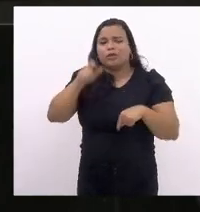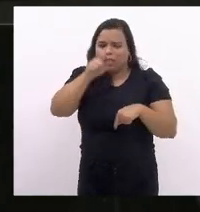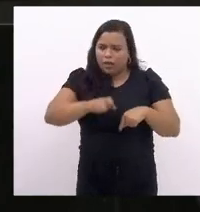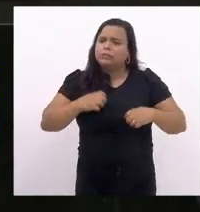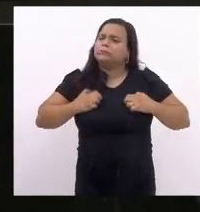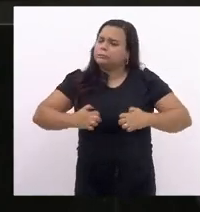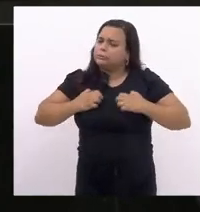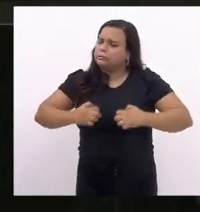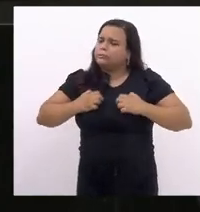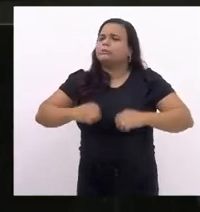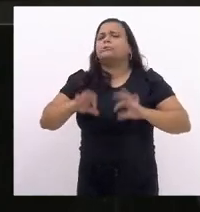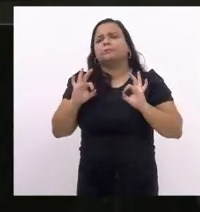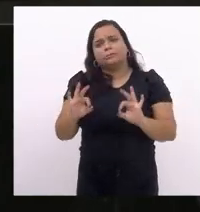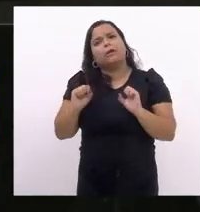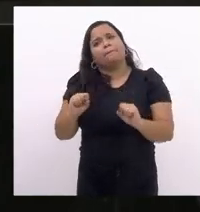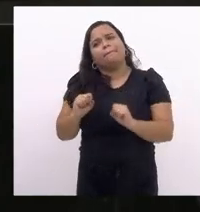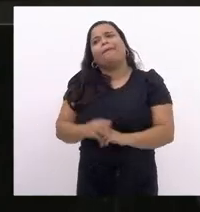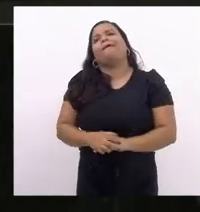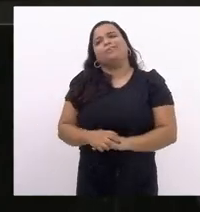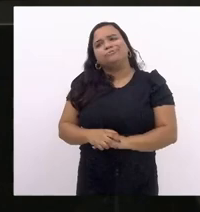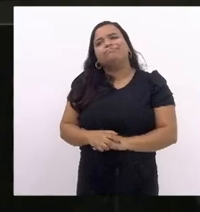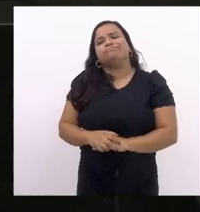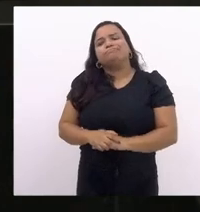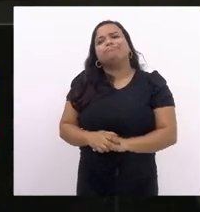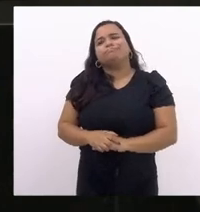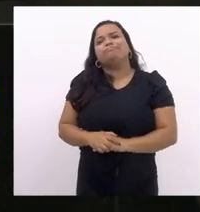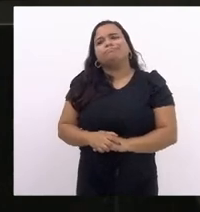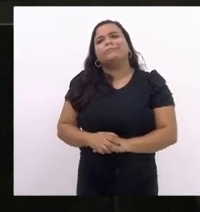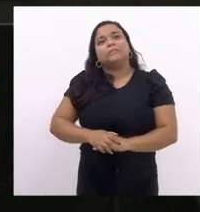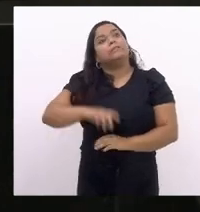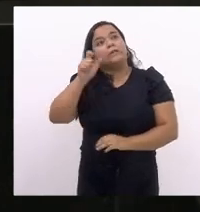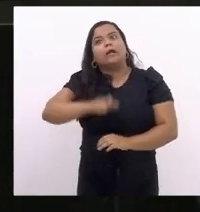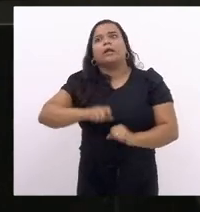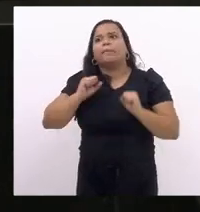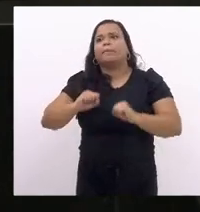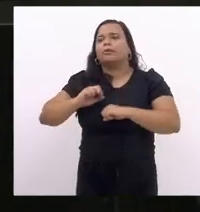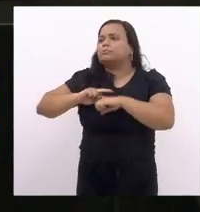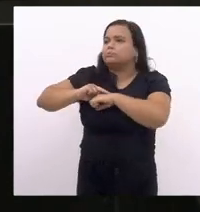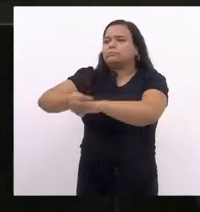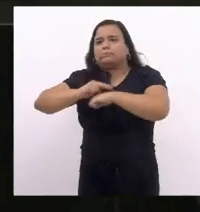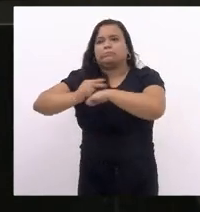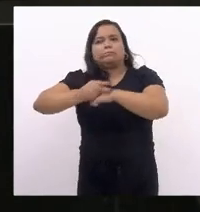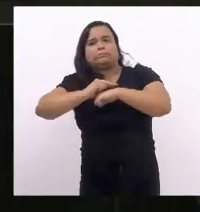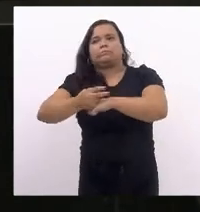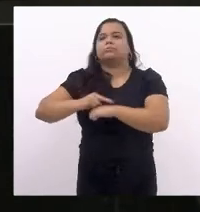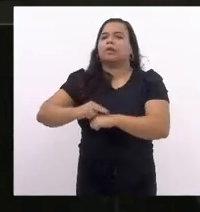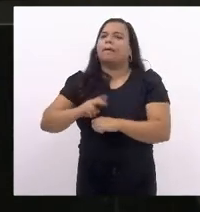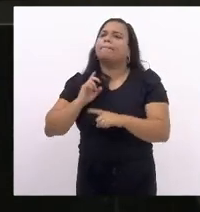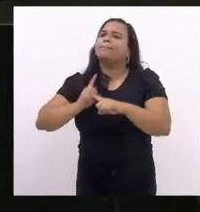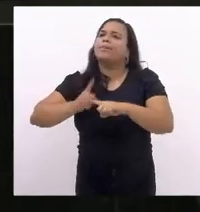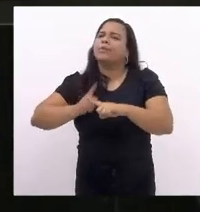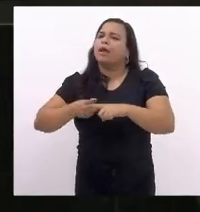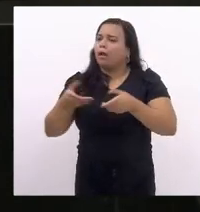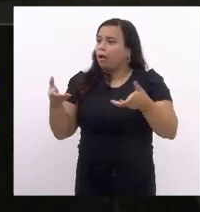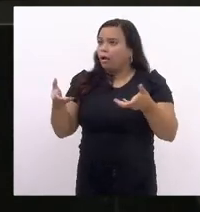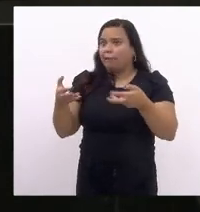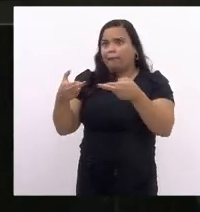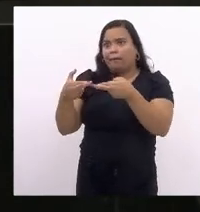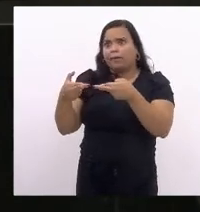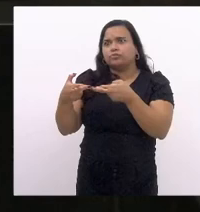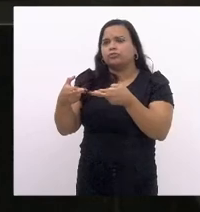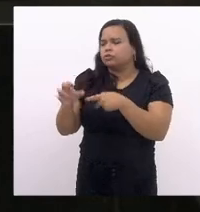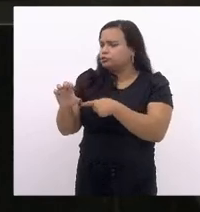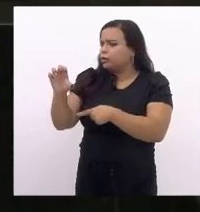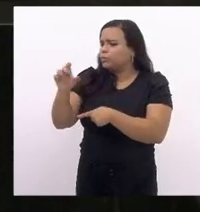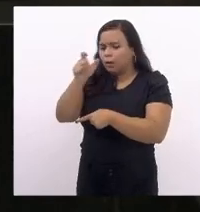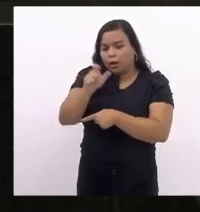indignado. E onde quer que esteja Darcy Ribeiro, ele está se revirando, porque a rede estadual com a qual ele contribuiu de